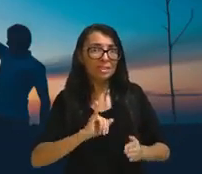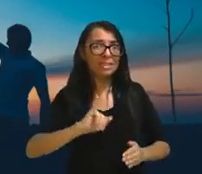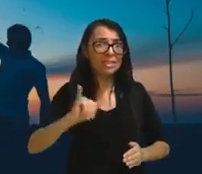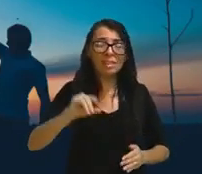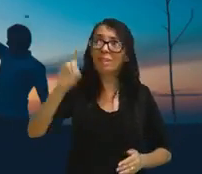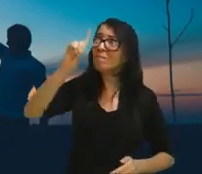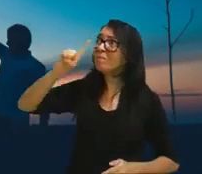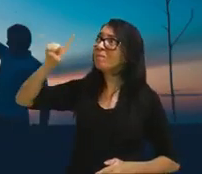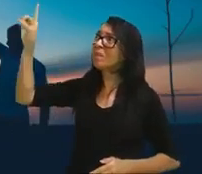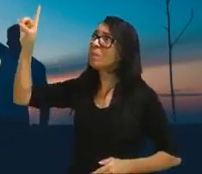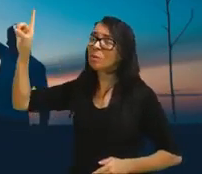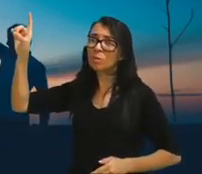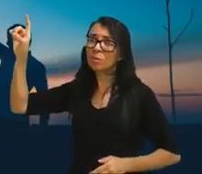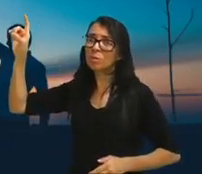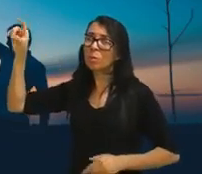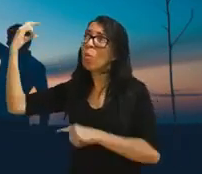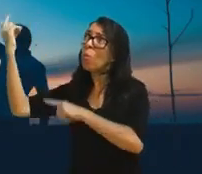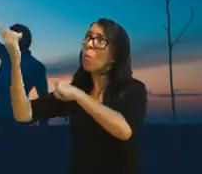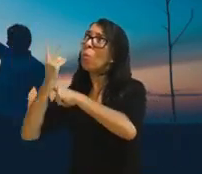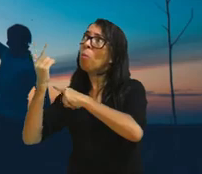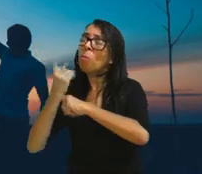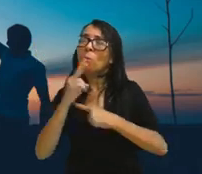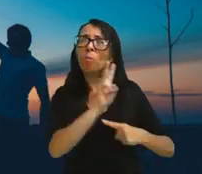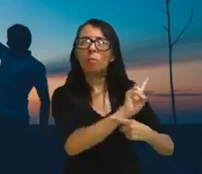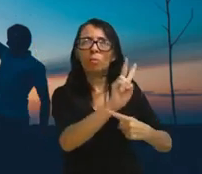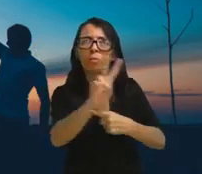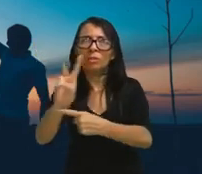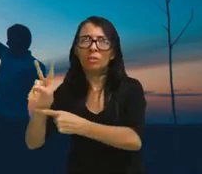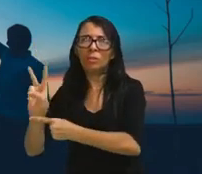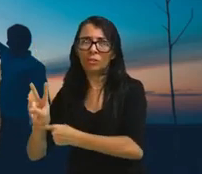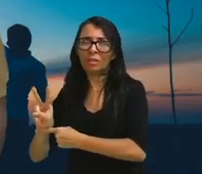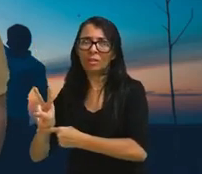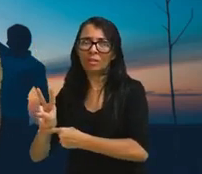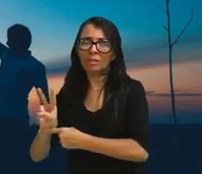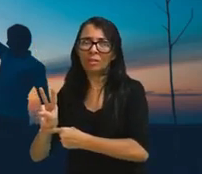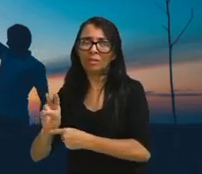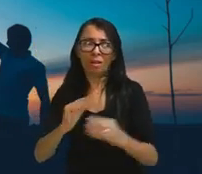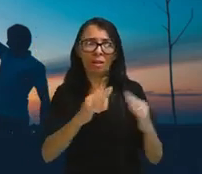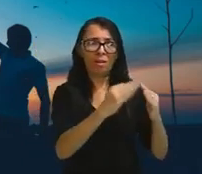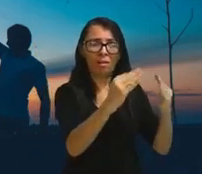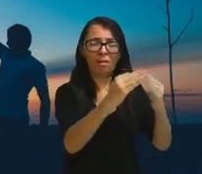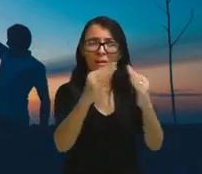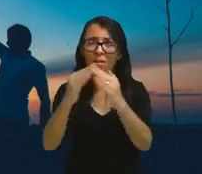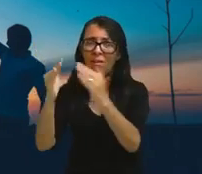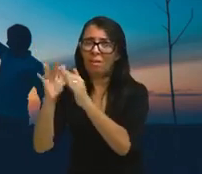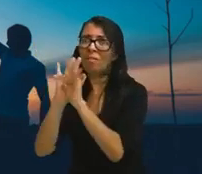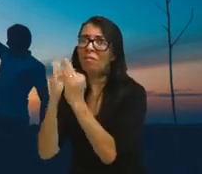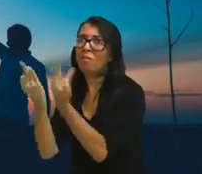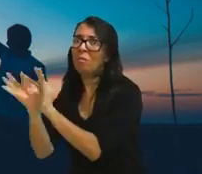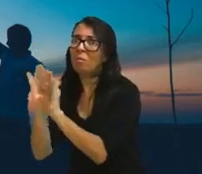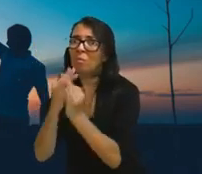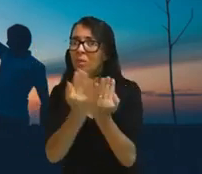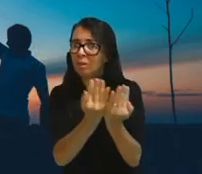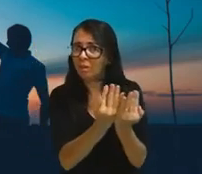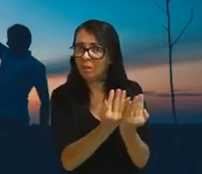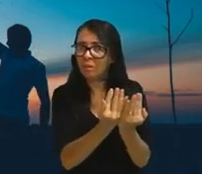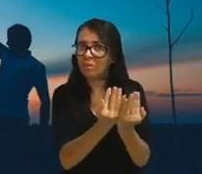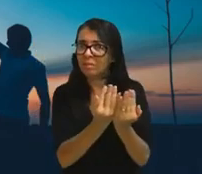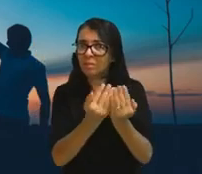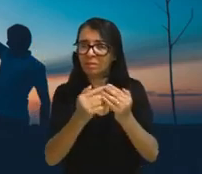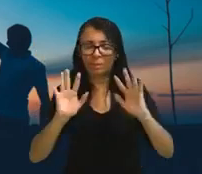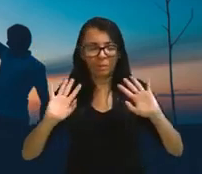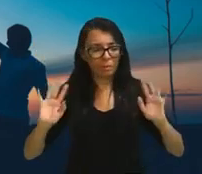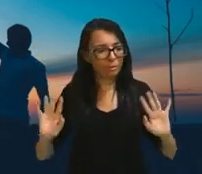Começamos então a falar sobre um lar. Se não for o Senhor o construtor do seu lar, é